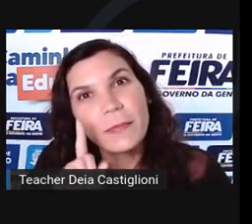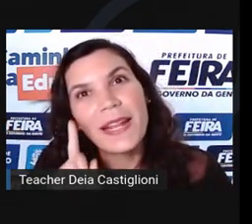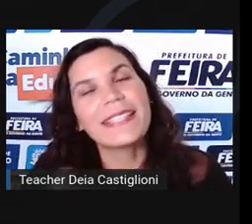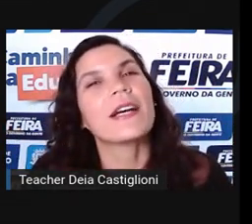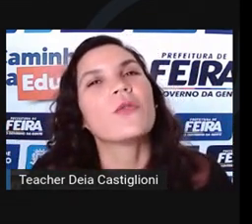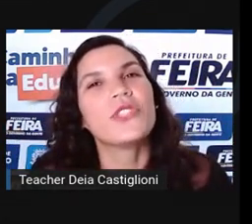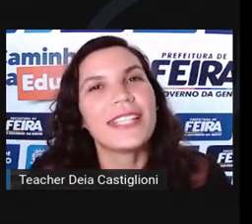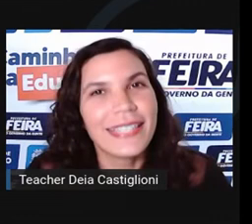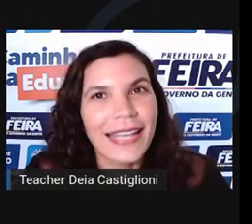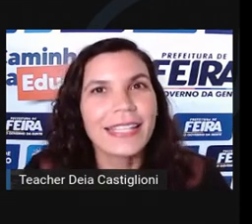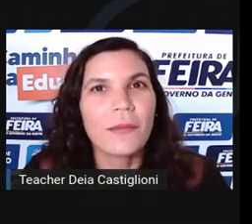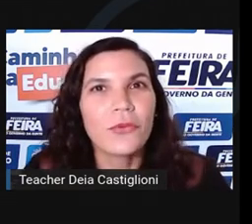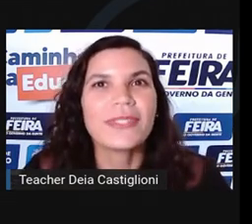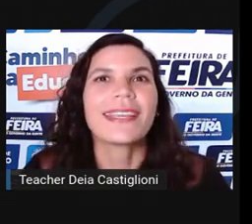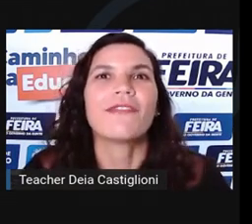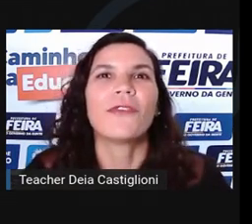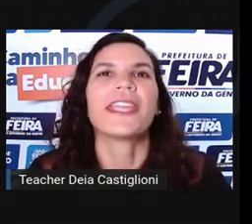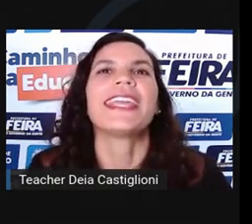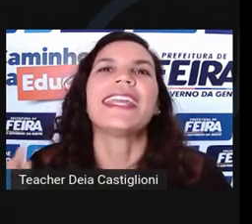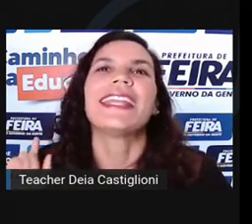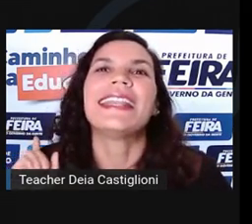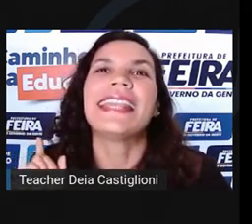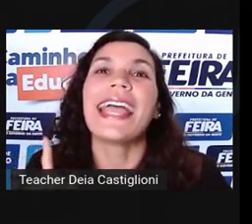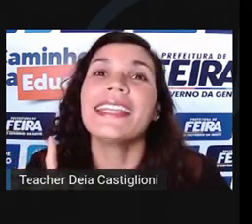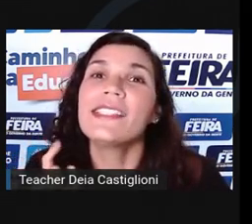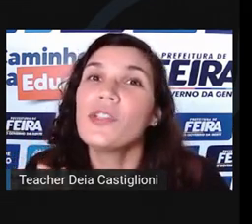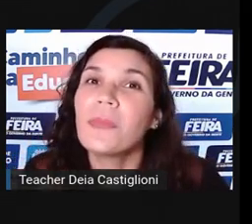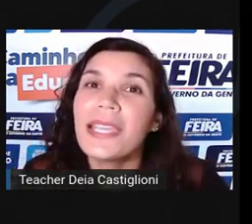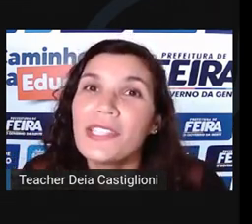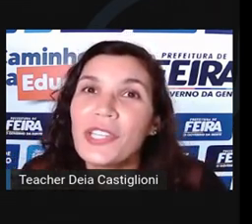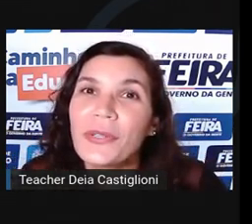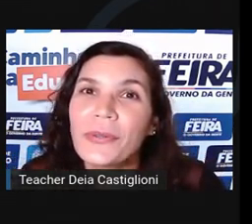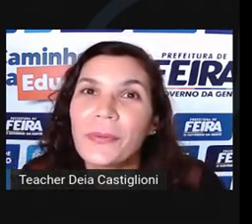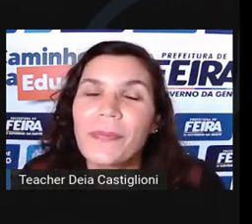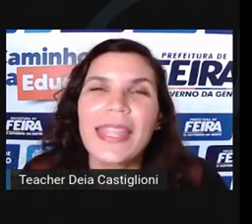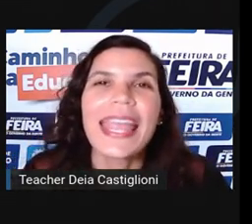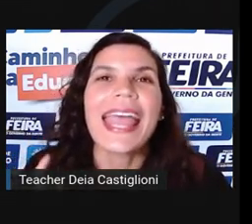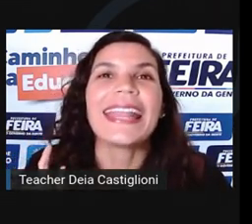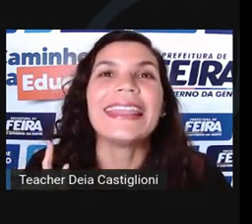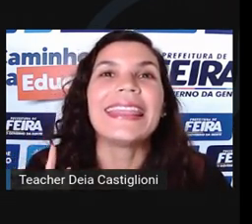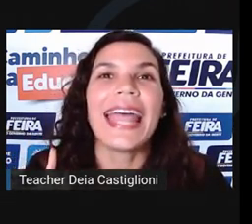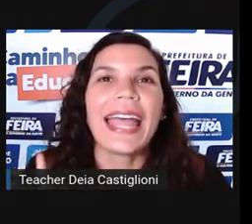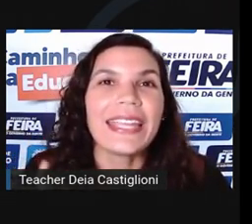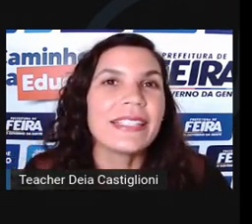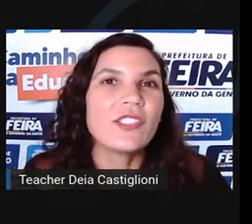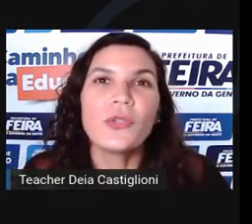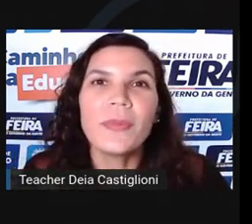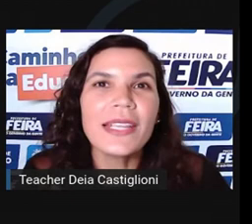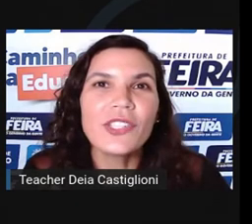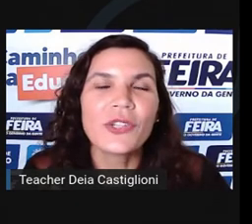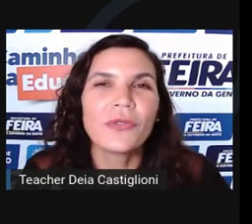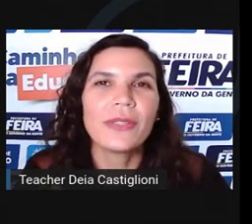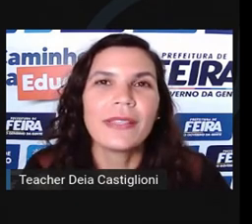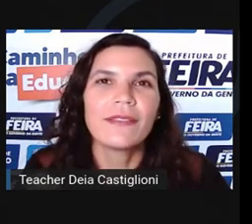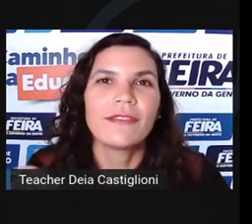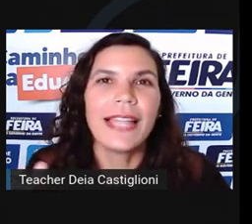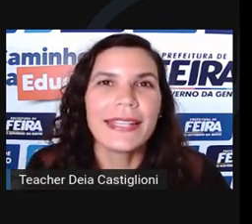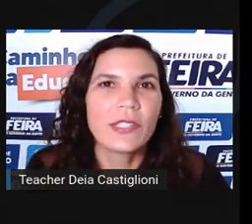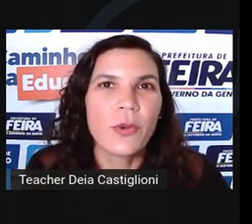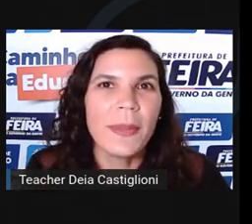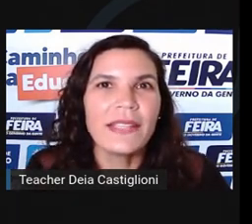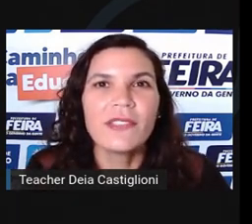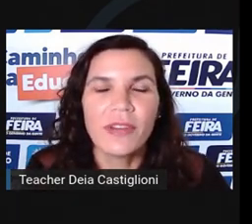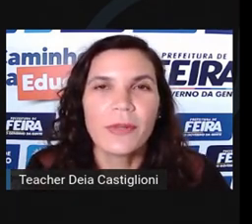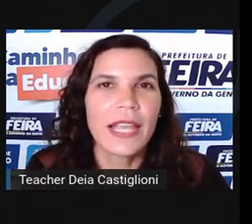Outra expressão utilizada na música foi nice to meet you. Nice to meet you.